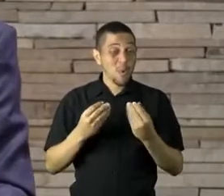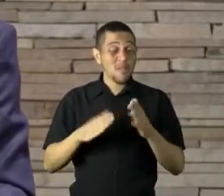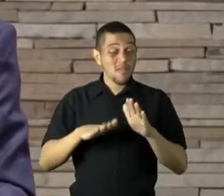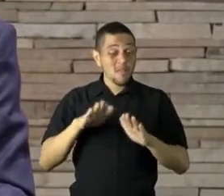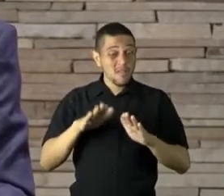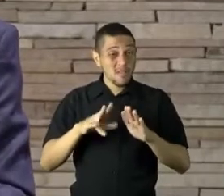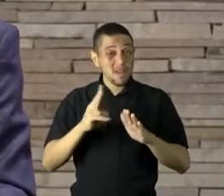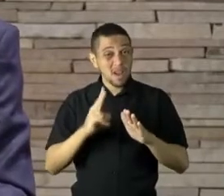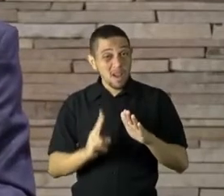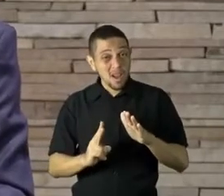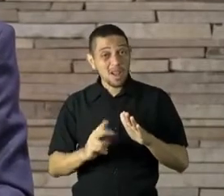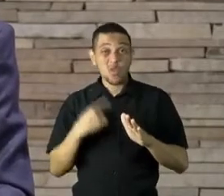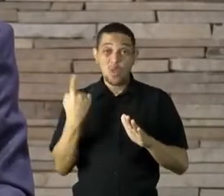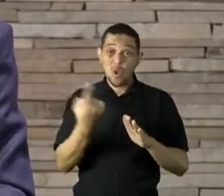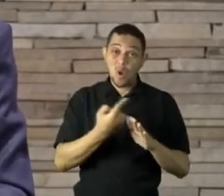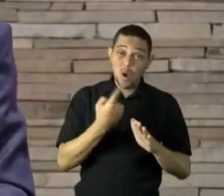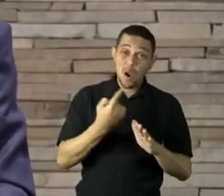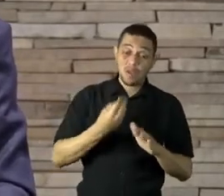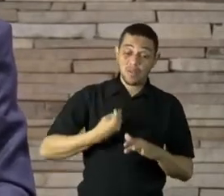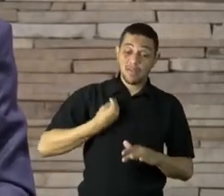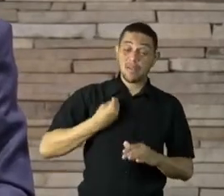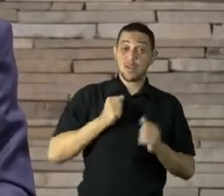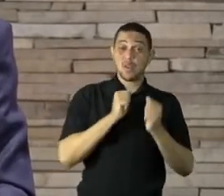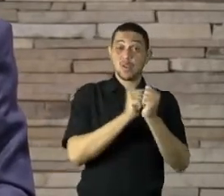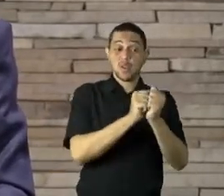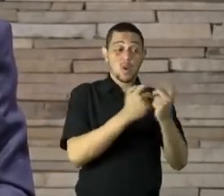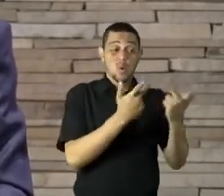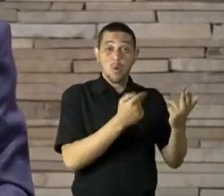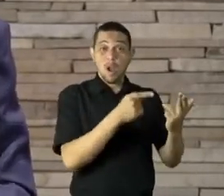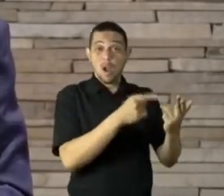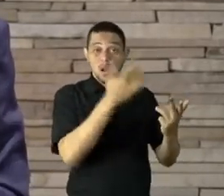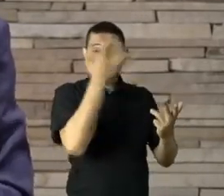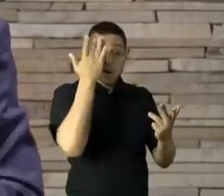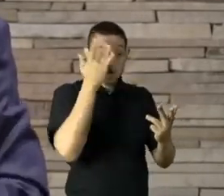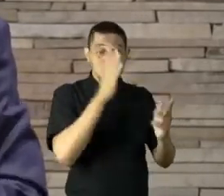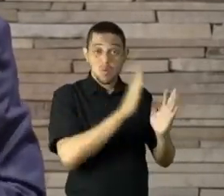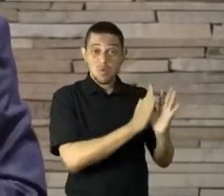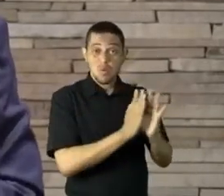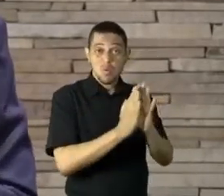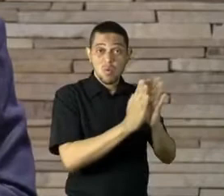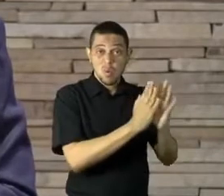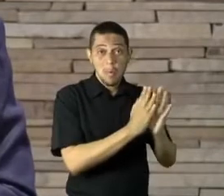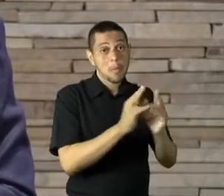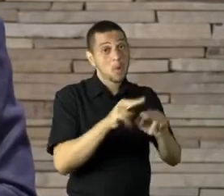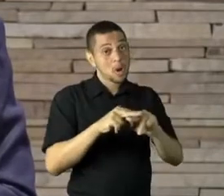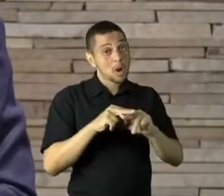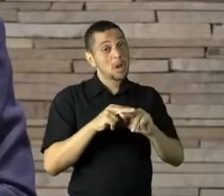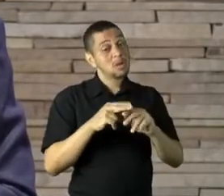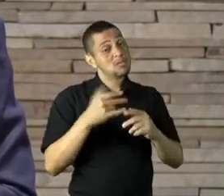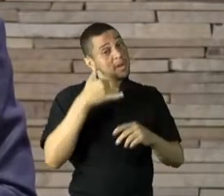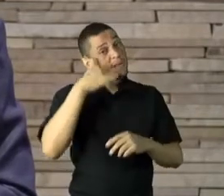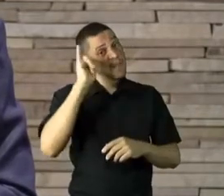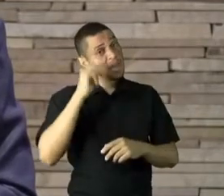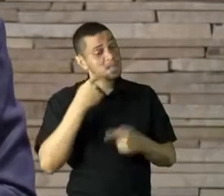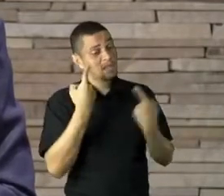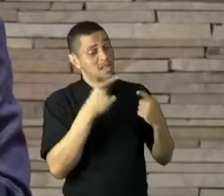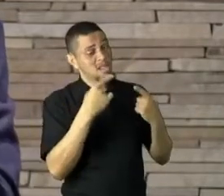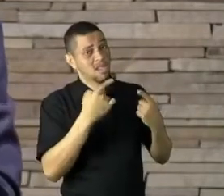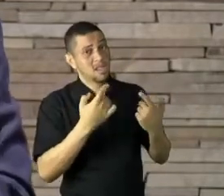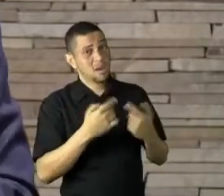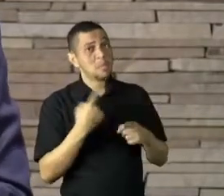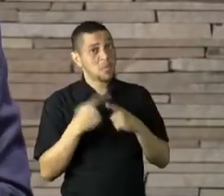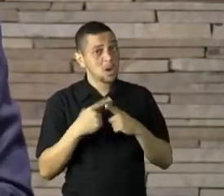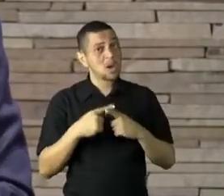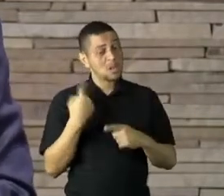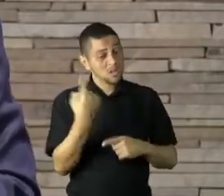multidão por isso não vamos criticá-los não vamos ser rápido sem acusá-los Com certeza nós muitas vezes